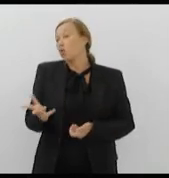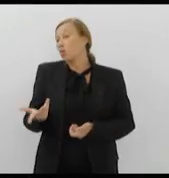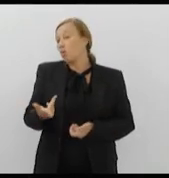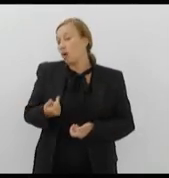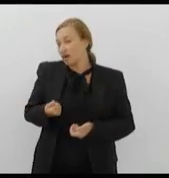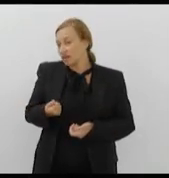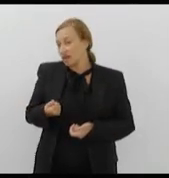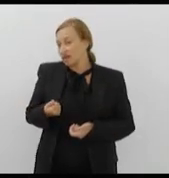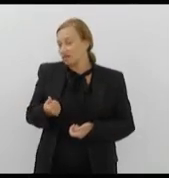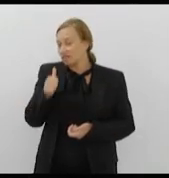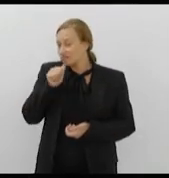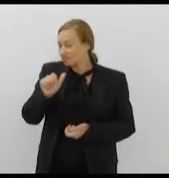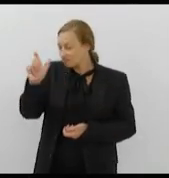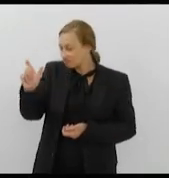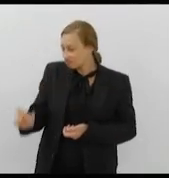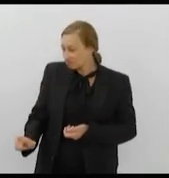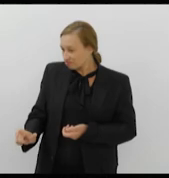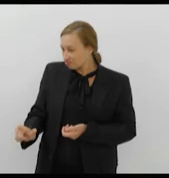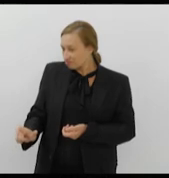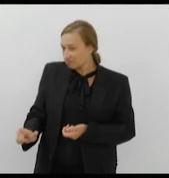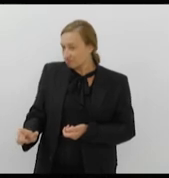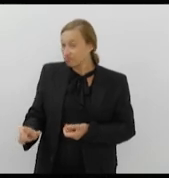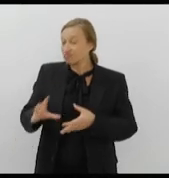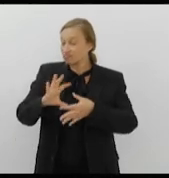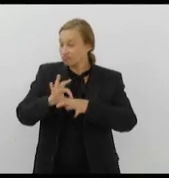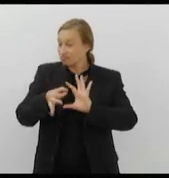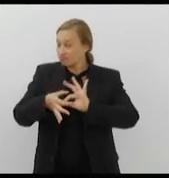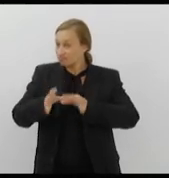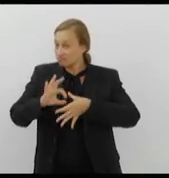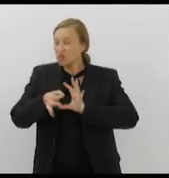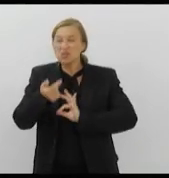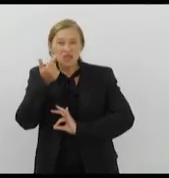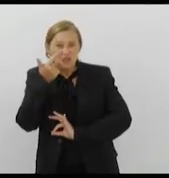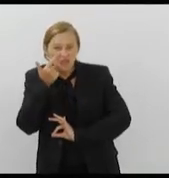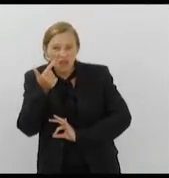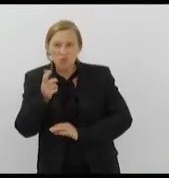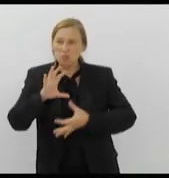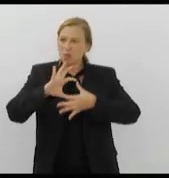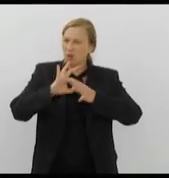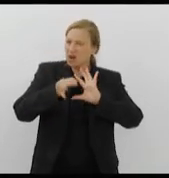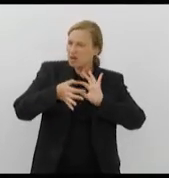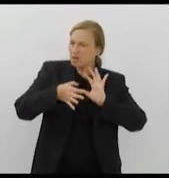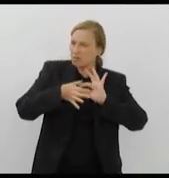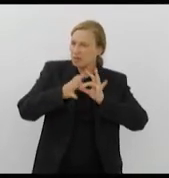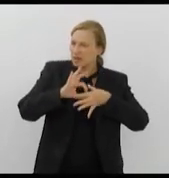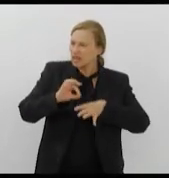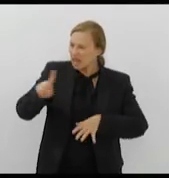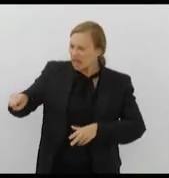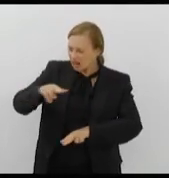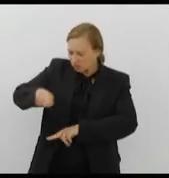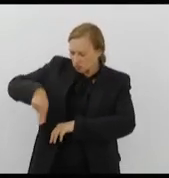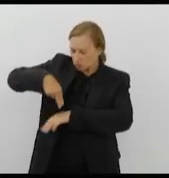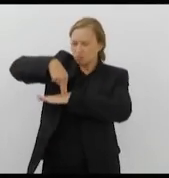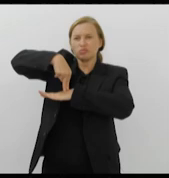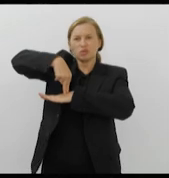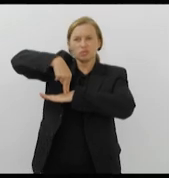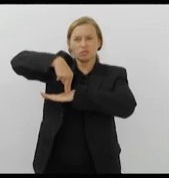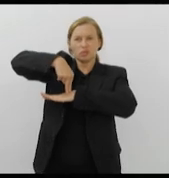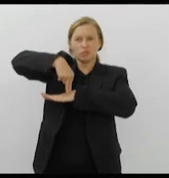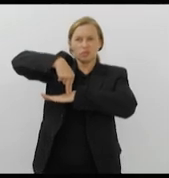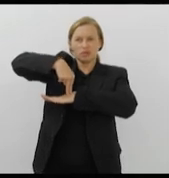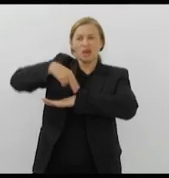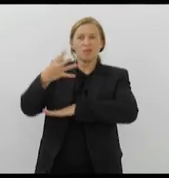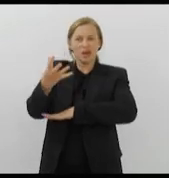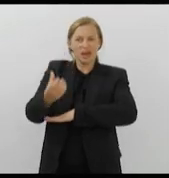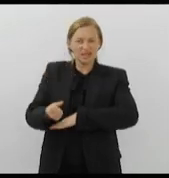dessa atleta. Você já pensou numa Olimpíada? Ela subiu o pódio para